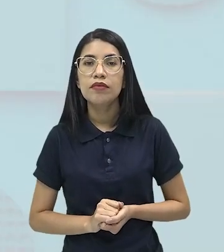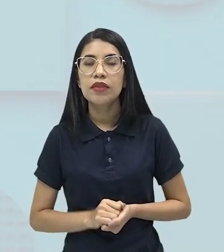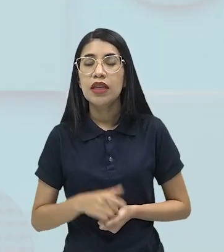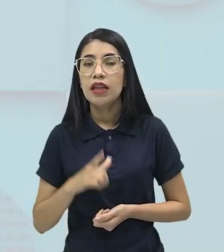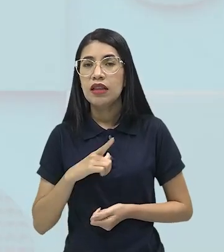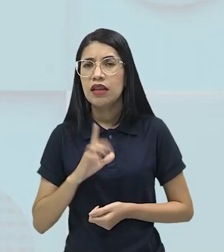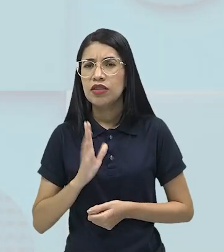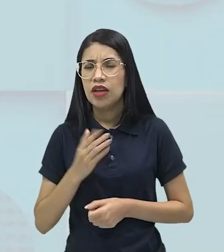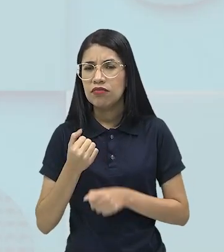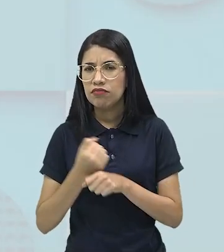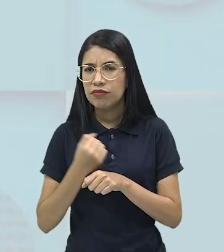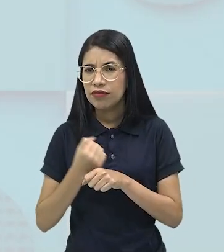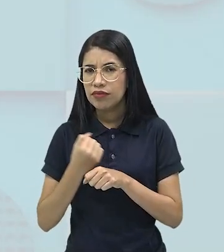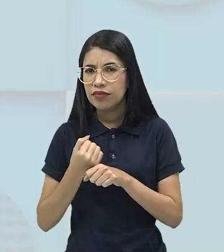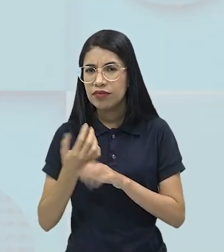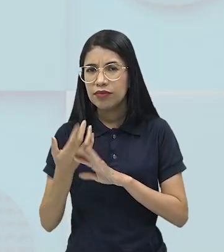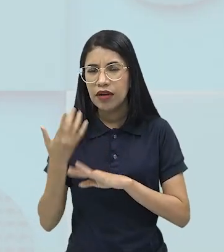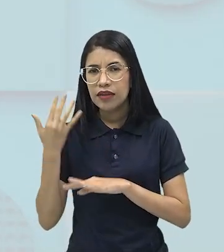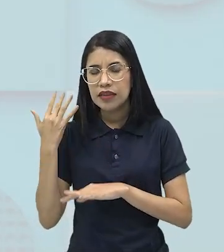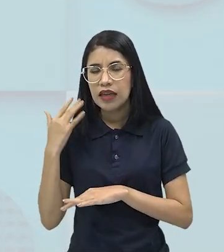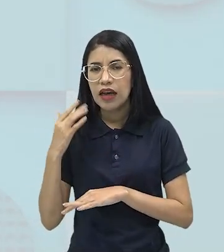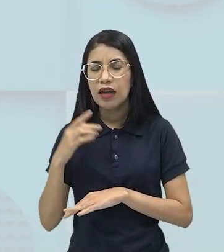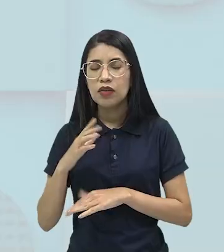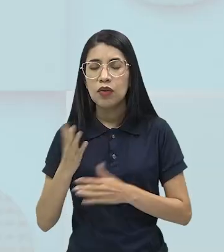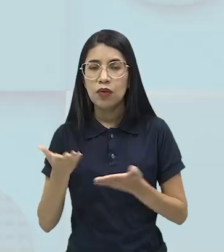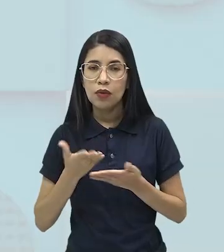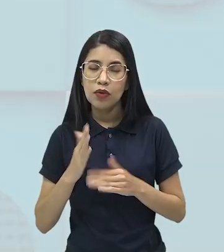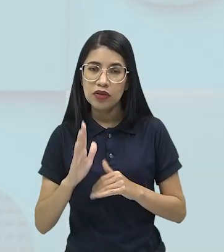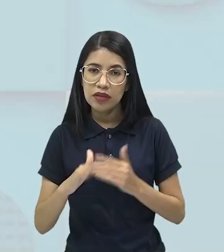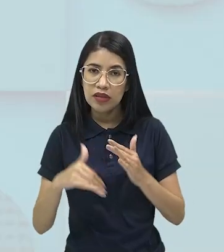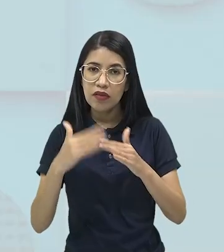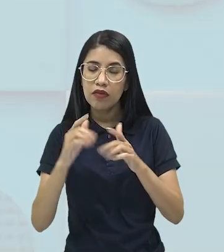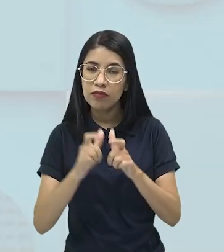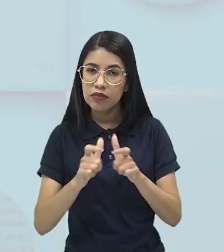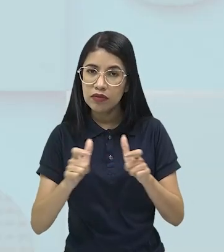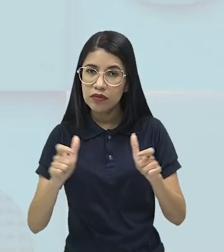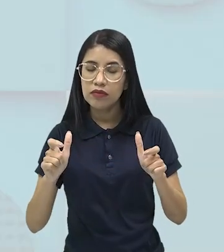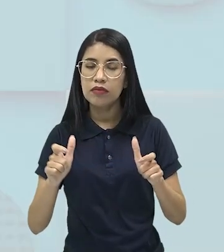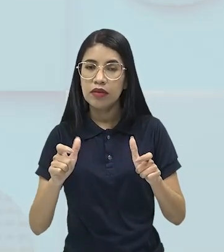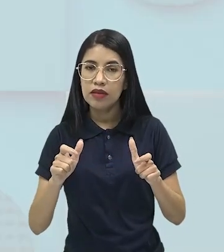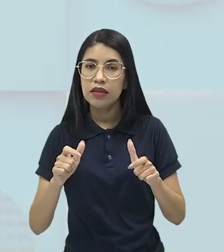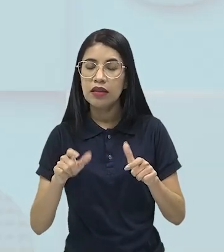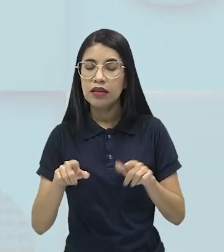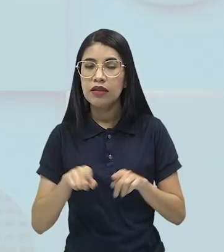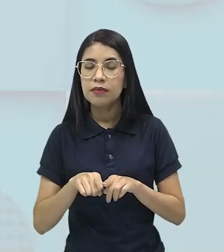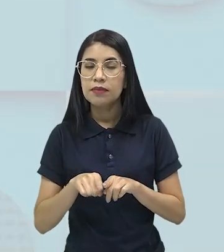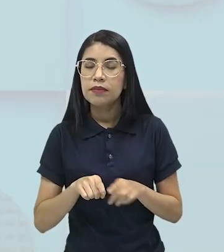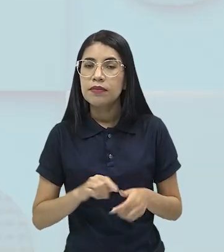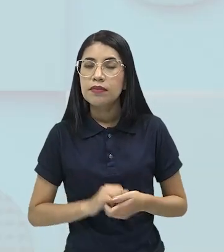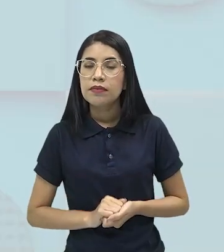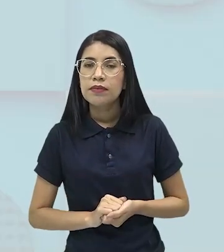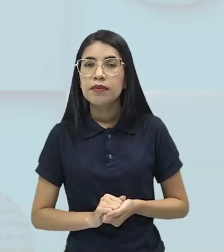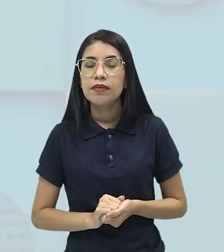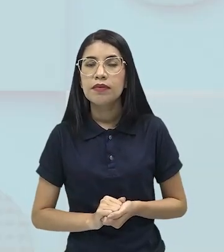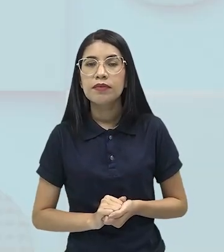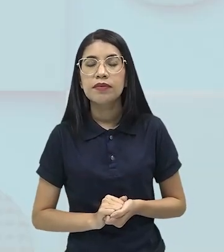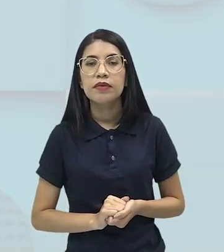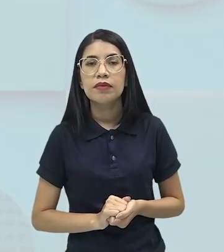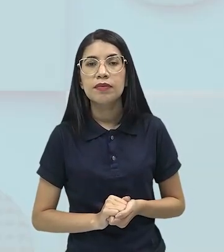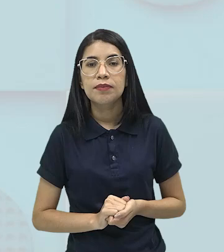tem muitos anos essa cidade. E ela cresceu, hoje ela é uma cidade mais desenvolvida, com certeza, não é? Aí ele